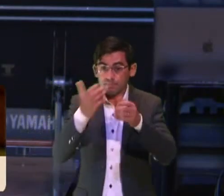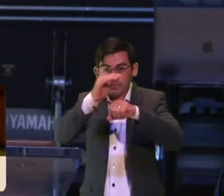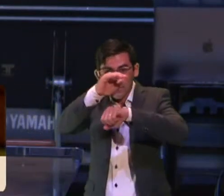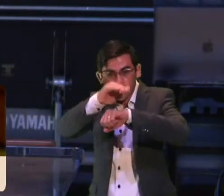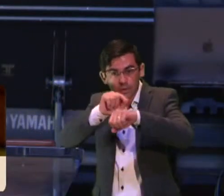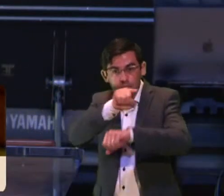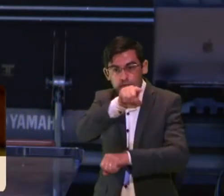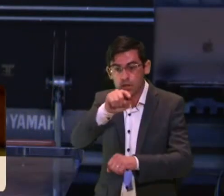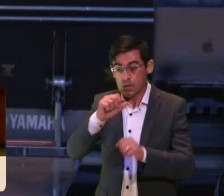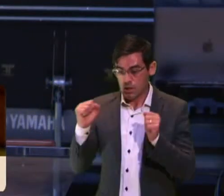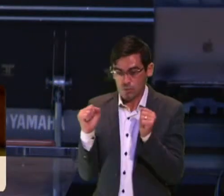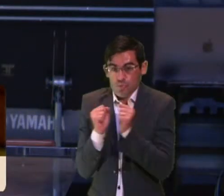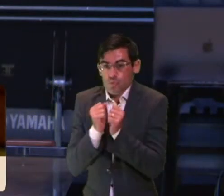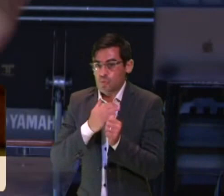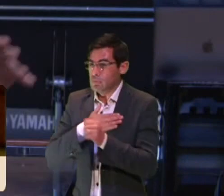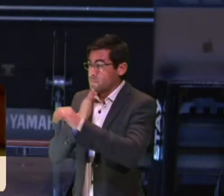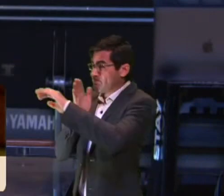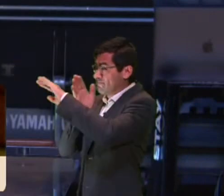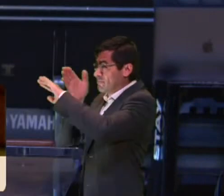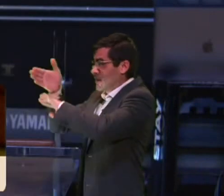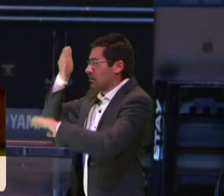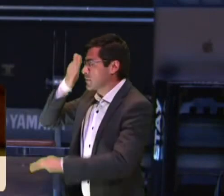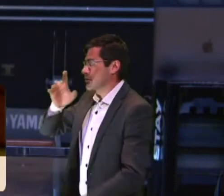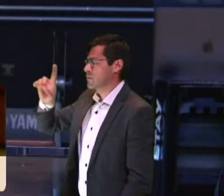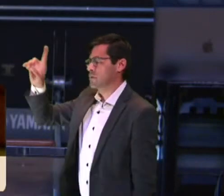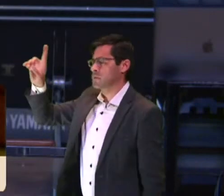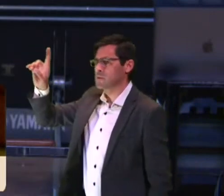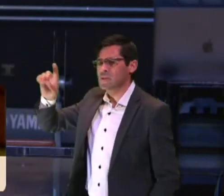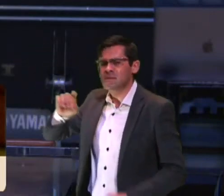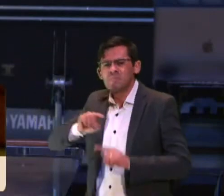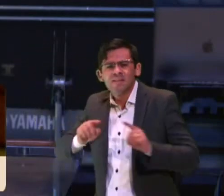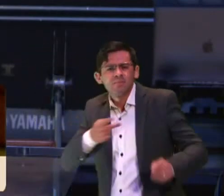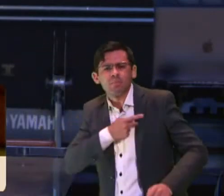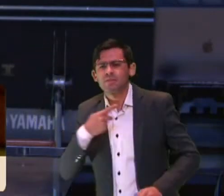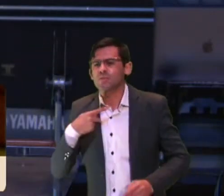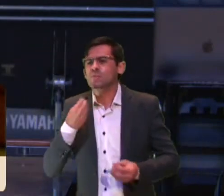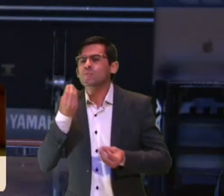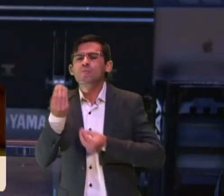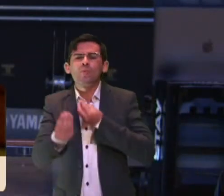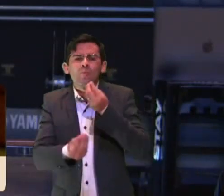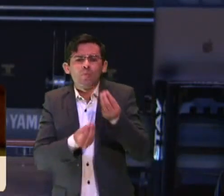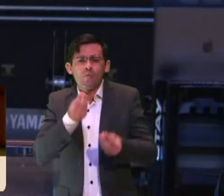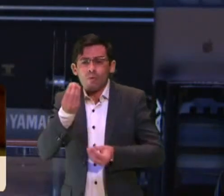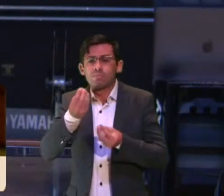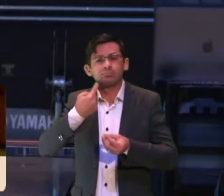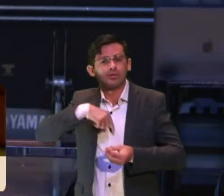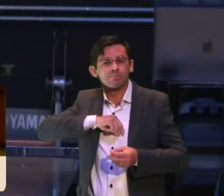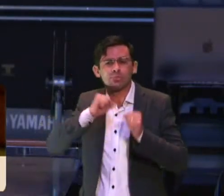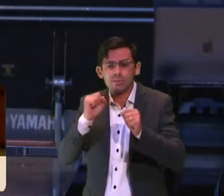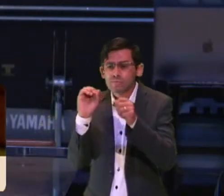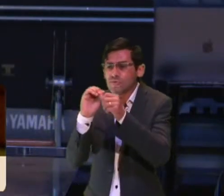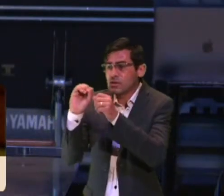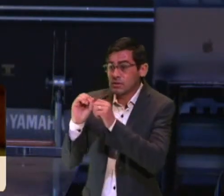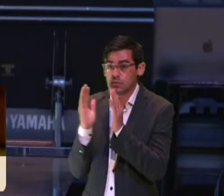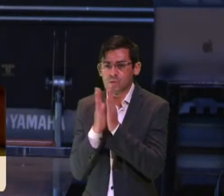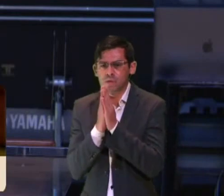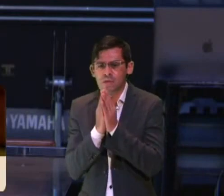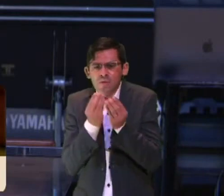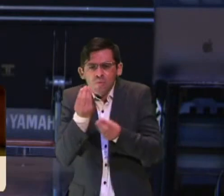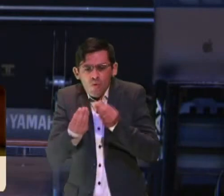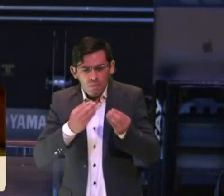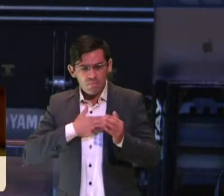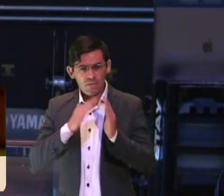a, junto comigo, acessar este lugar. Pastor, mas quais são as características dessa oração? Como a minha